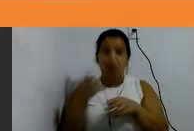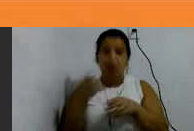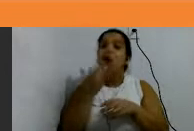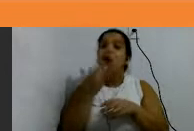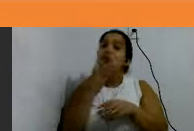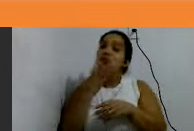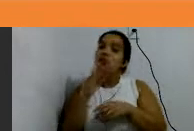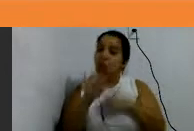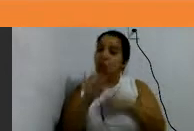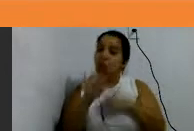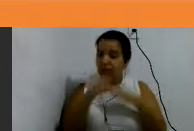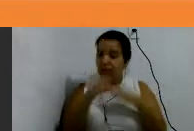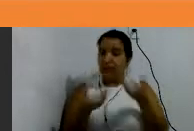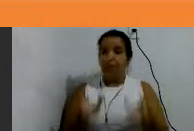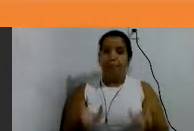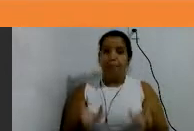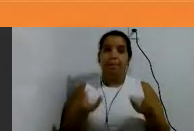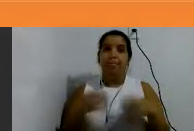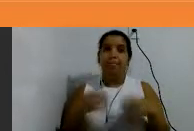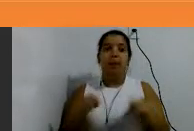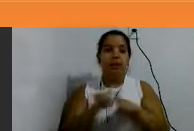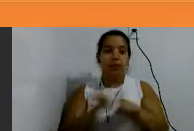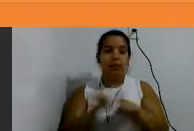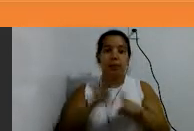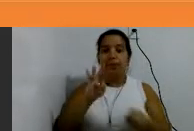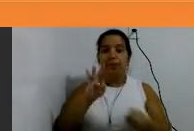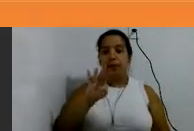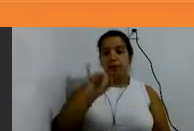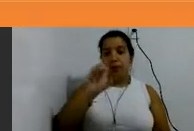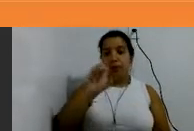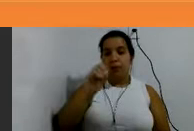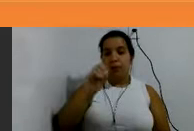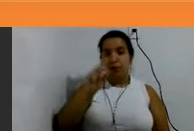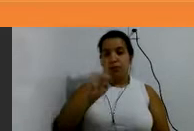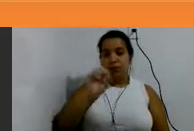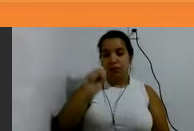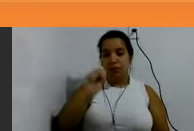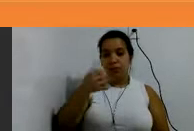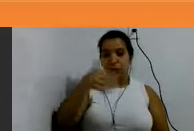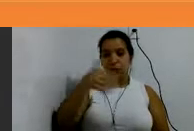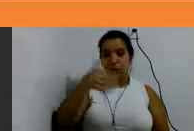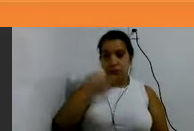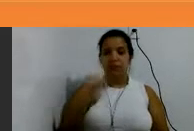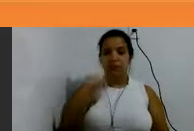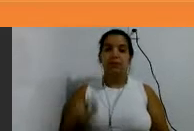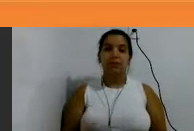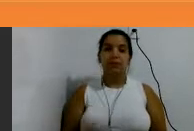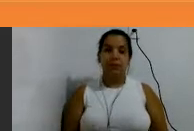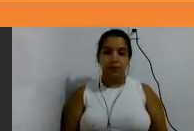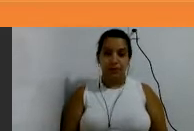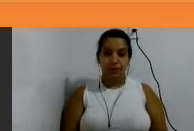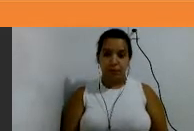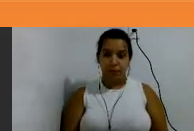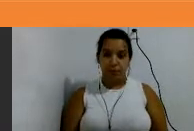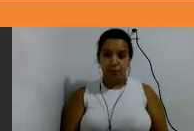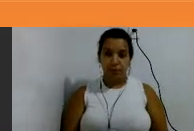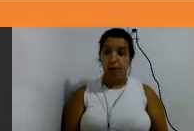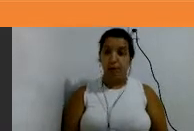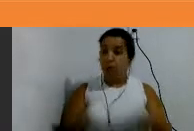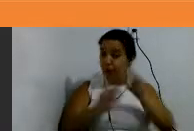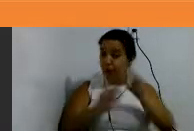esfregaço através de uma biópsia ou escarificação da borda da lesão. Então, essa escarificação é o quê? É